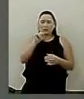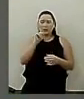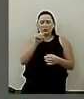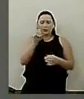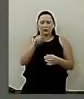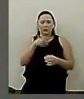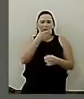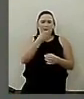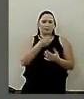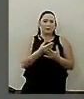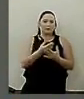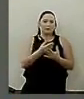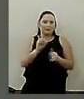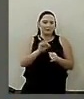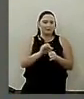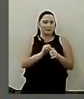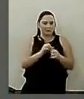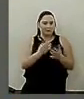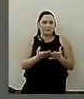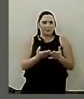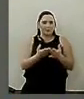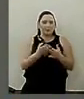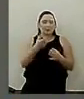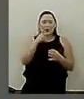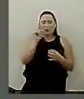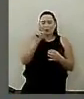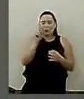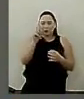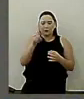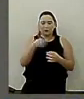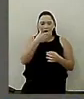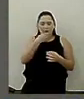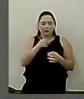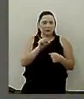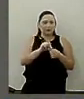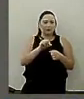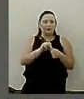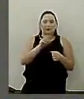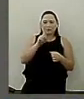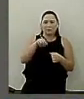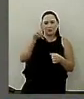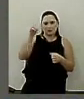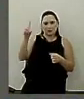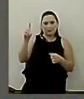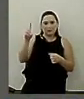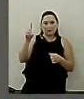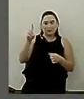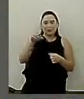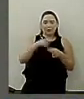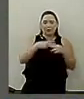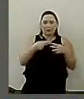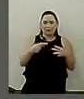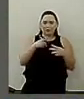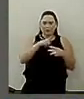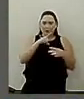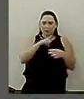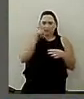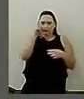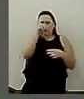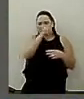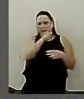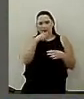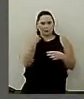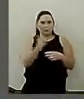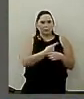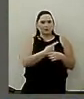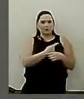que nós seguimos? Quem é este a quem nós chamamos de Deus, mas quando as coisas ficam difíceis para